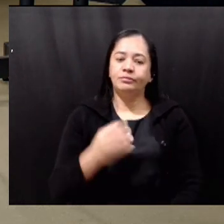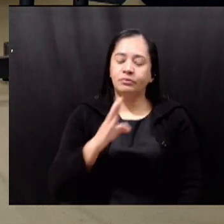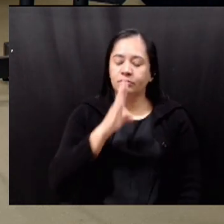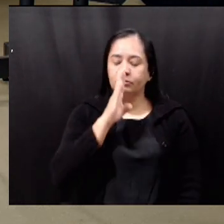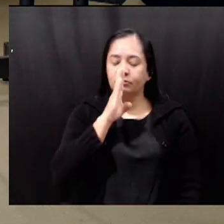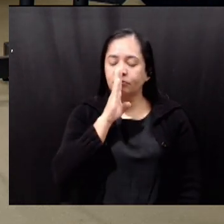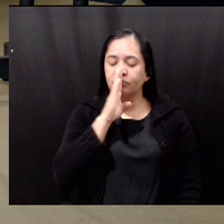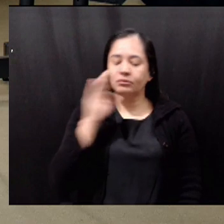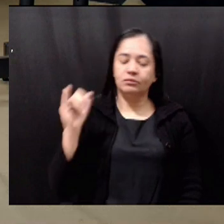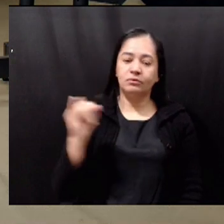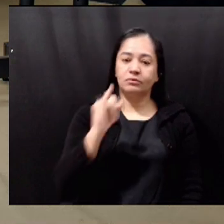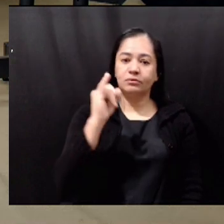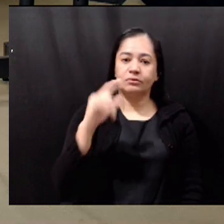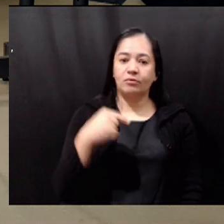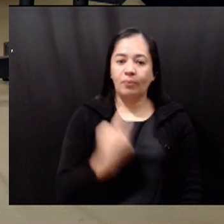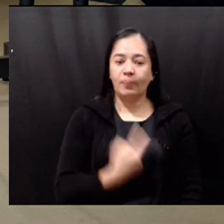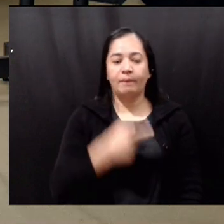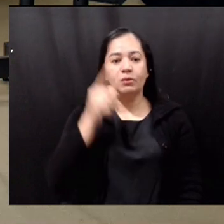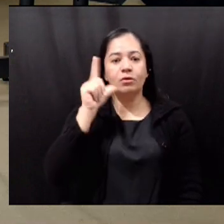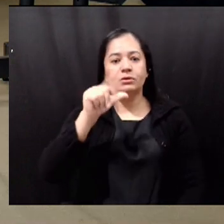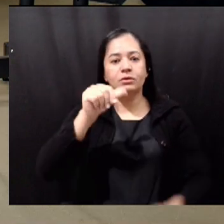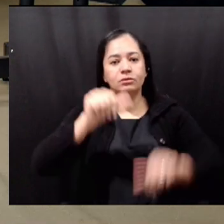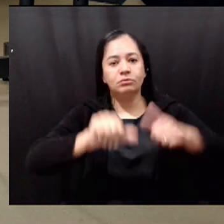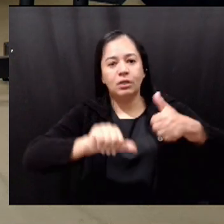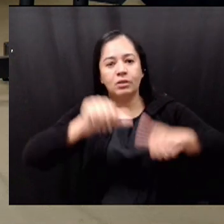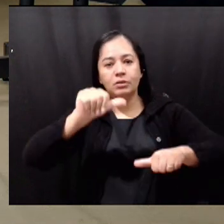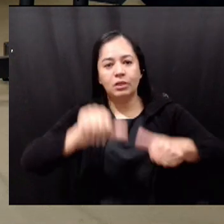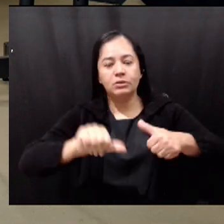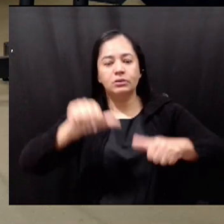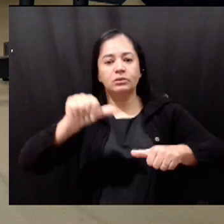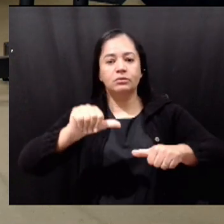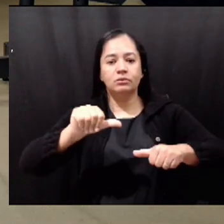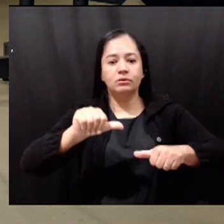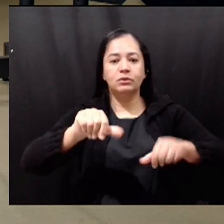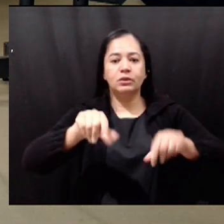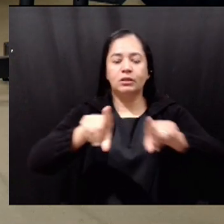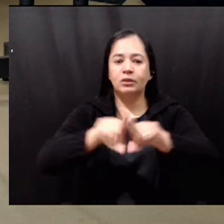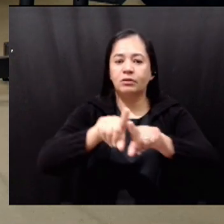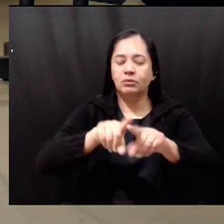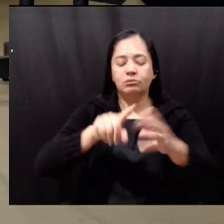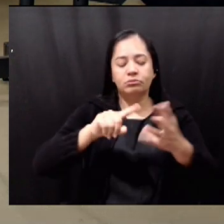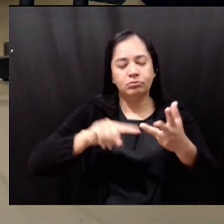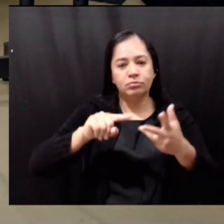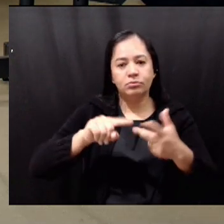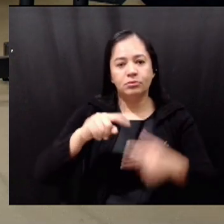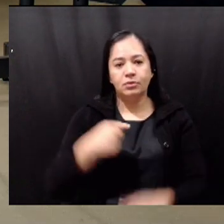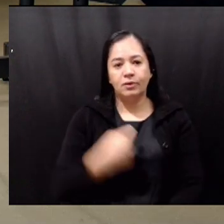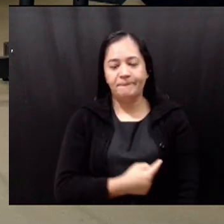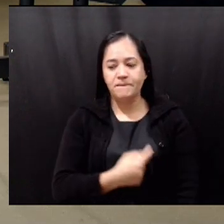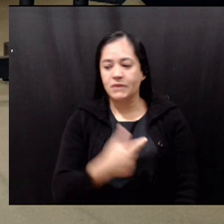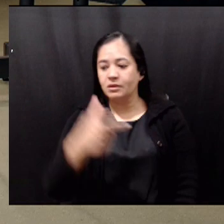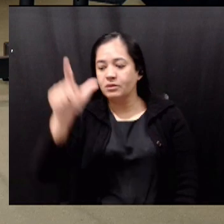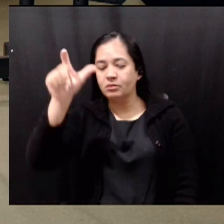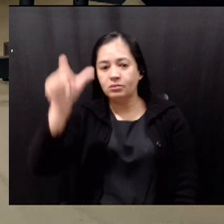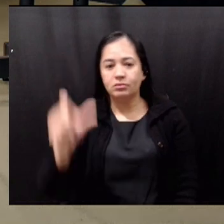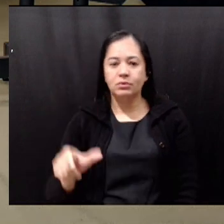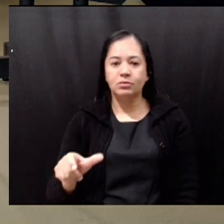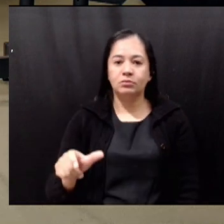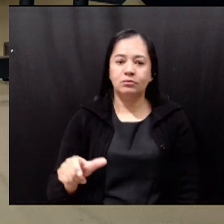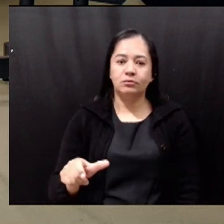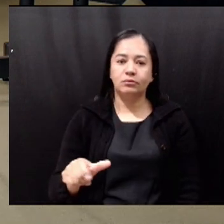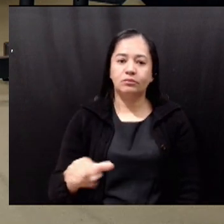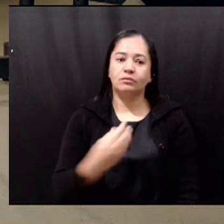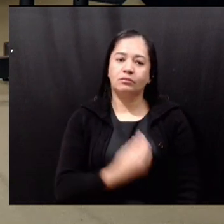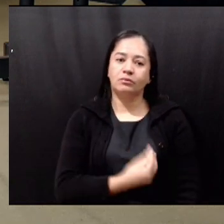talvez analisar os fatos, analisar as circunstâncias que nós e o que o outro está vivendo. Nossa,